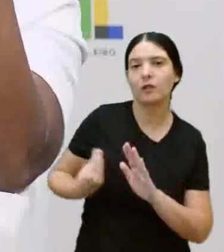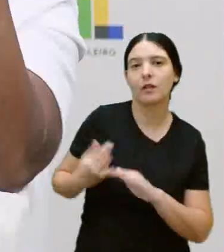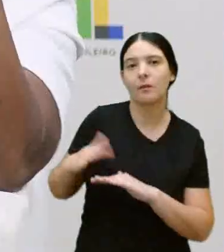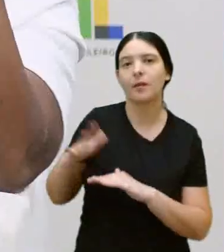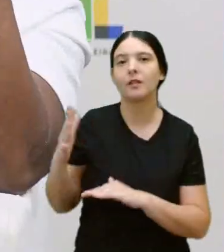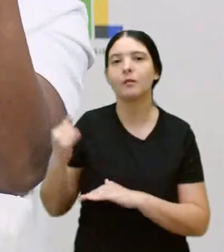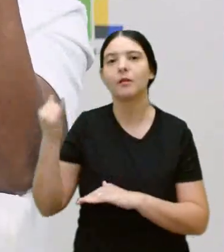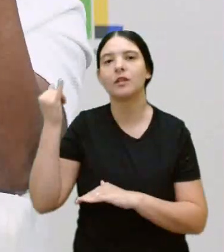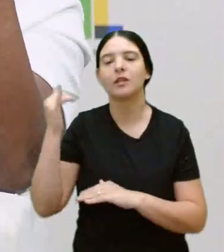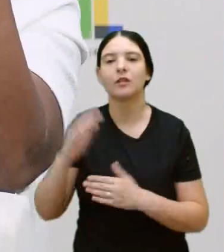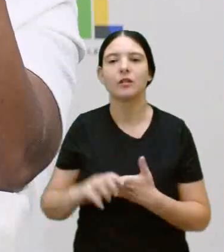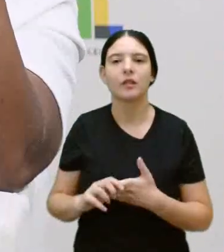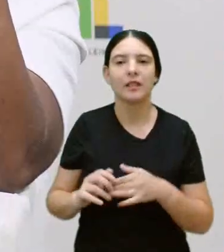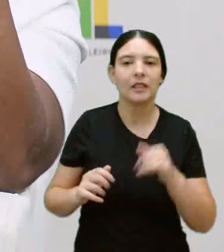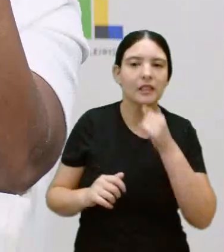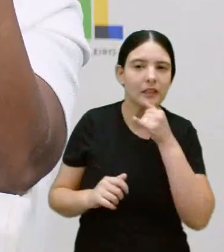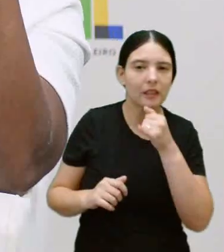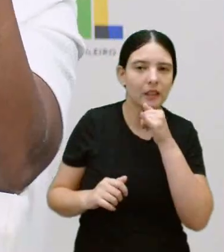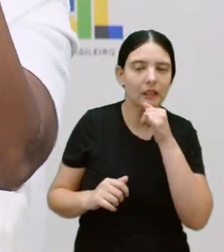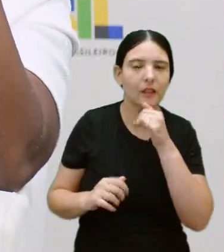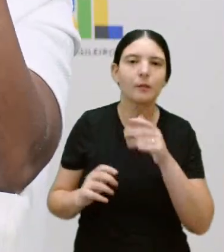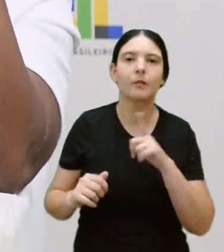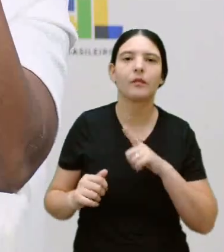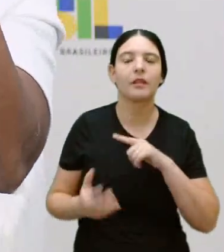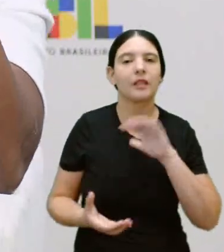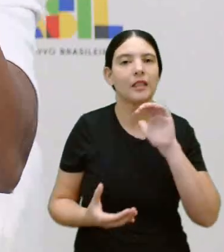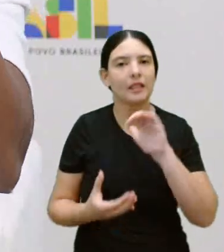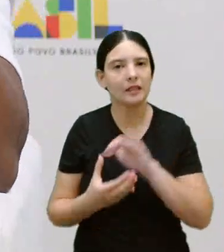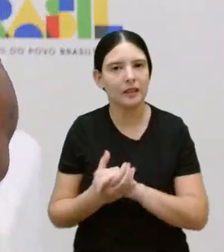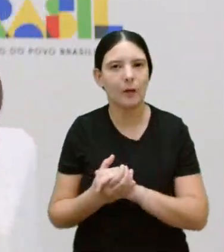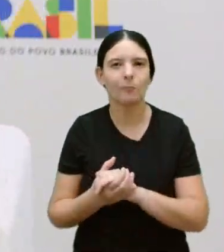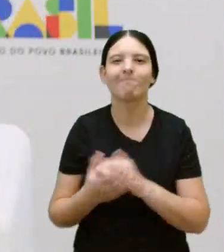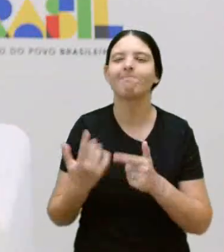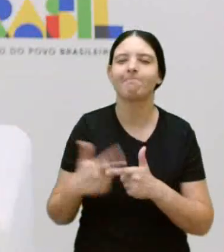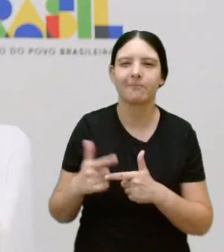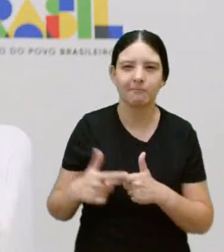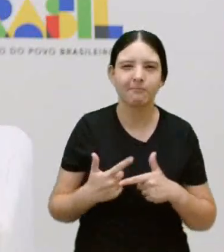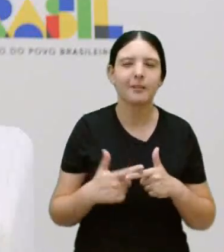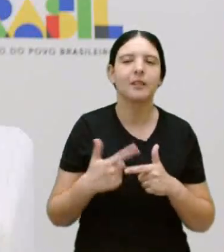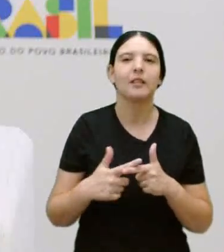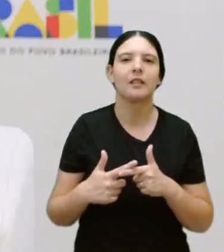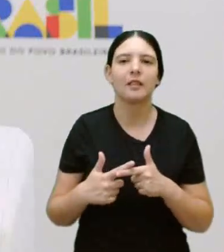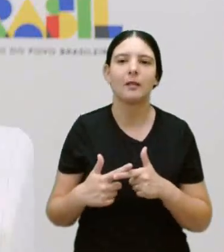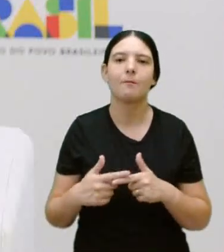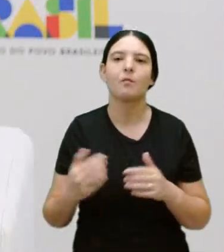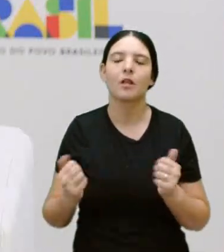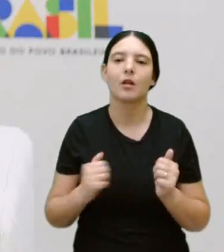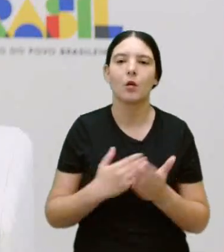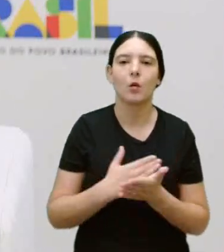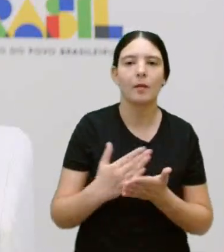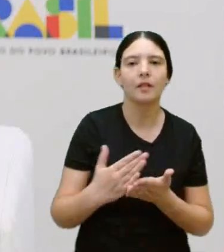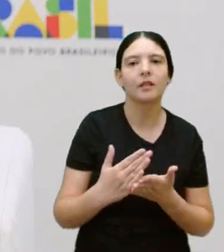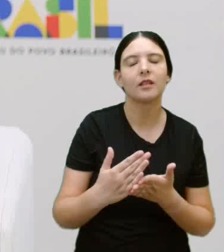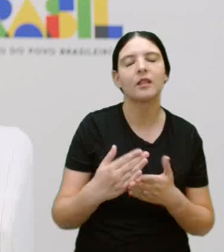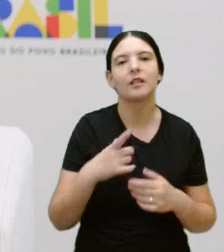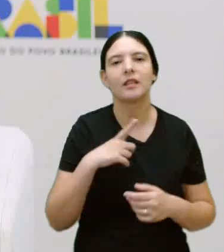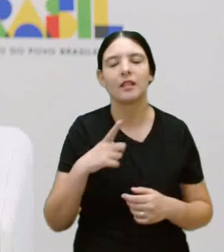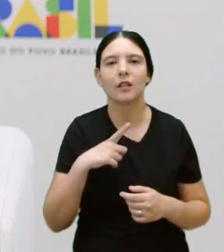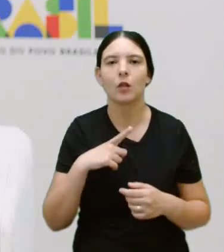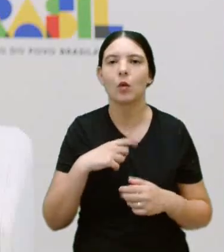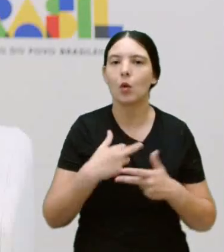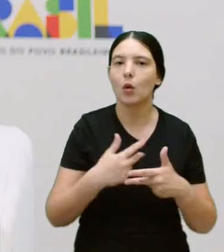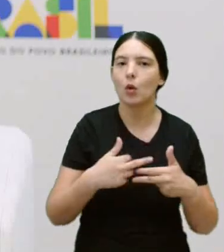aqui um exemplo. A gente pega um casal que está em crise e a gente elenca com esse casal fatores